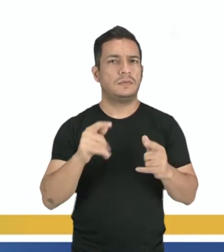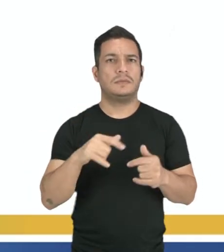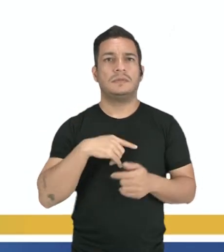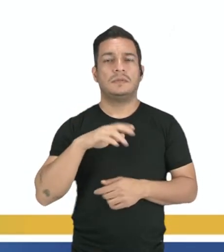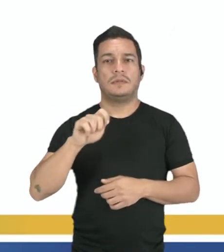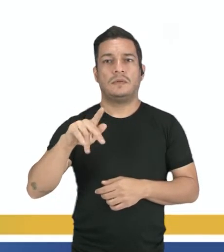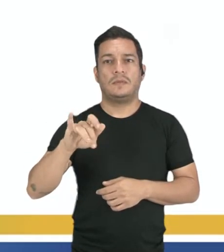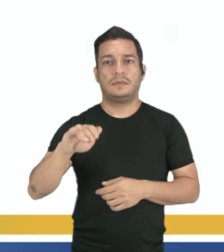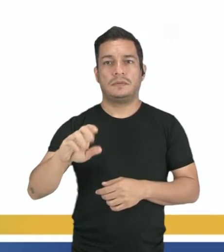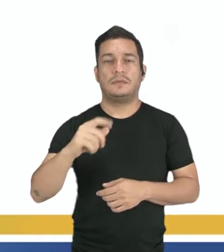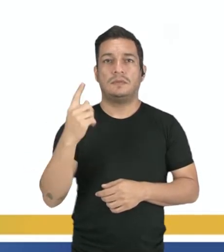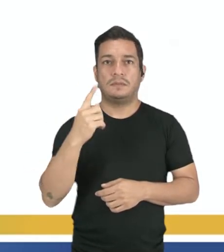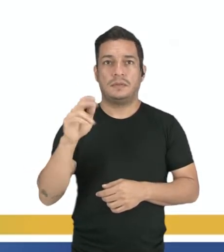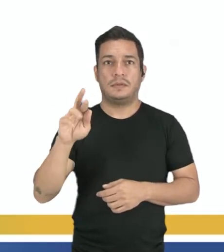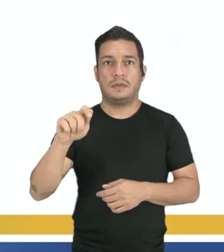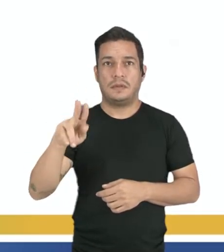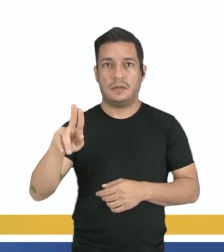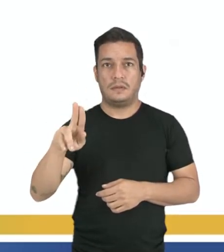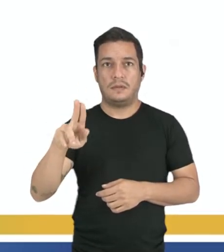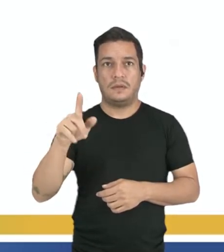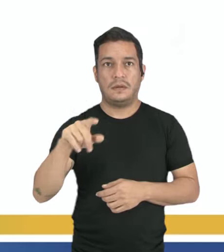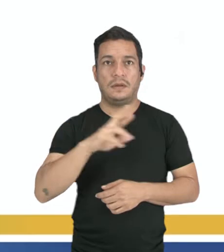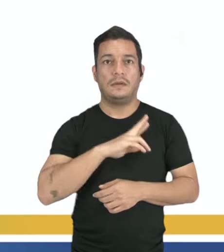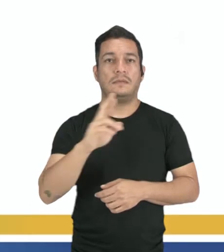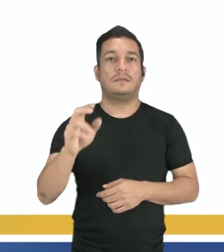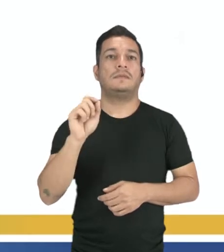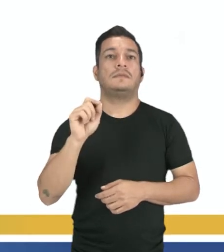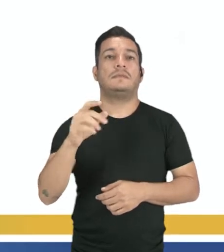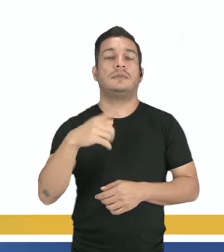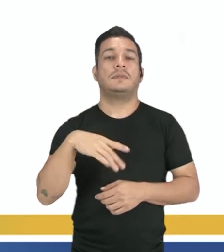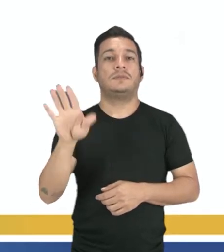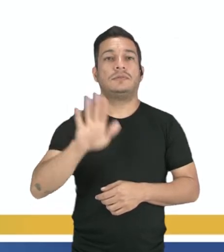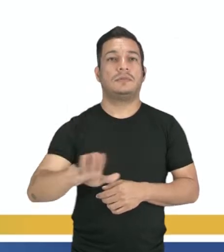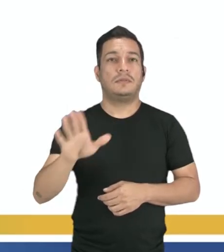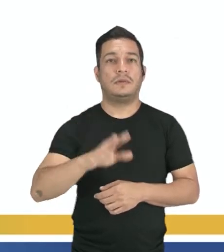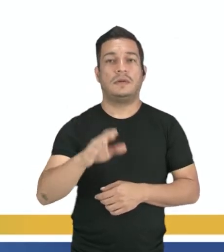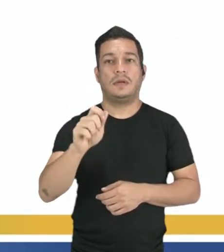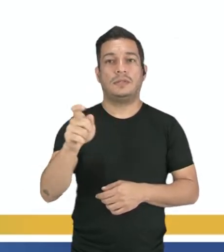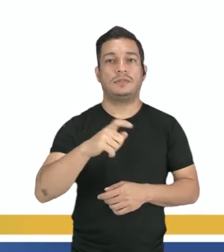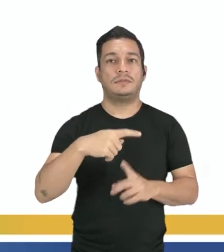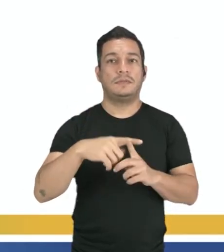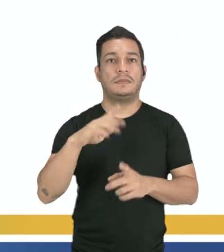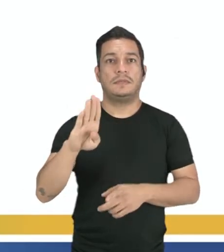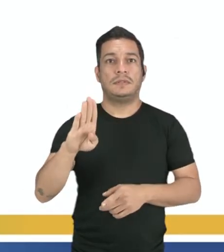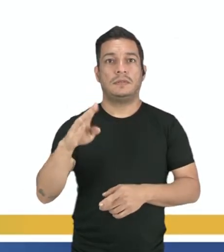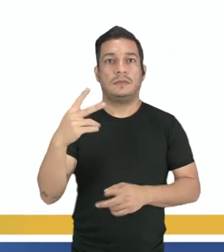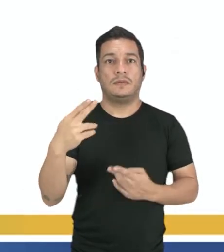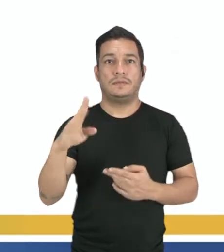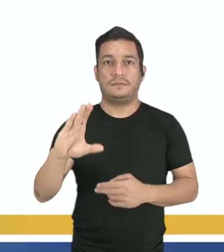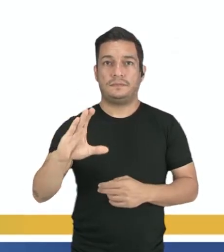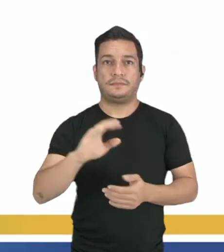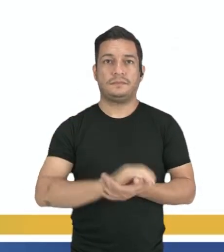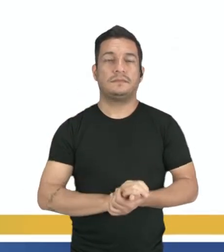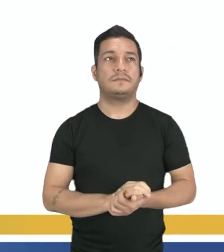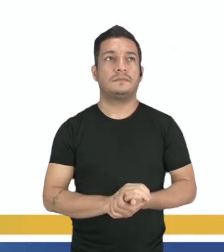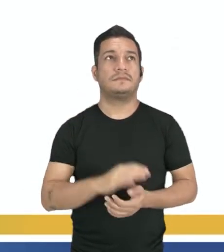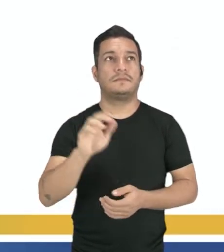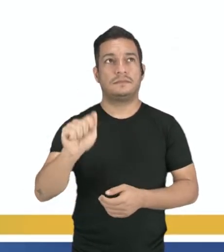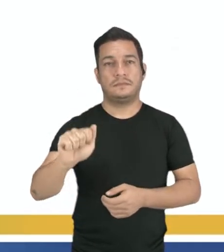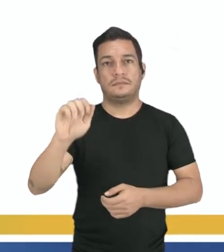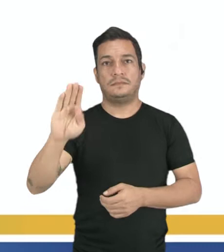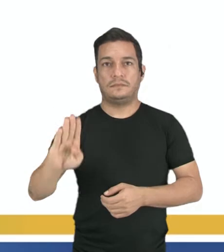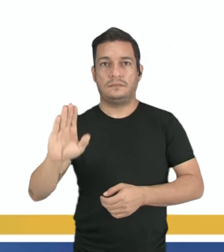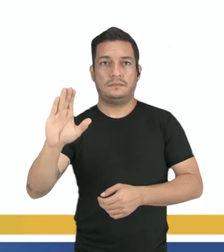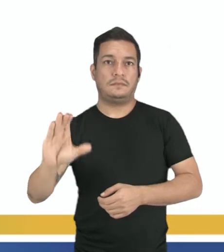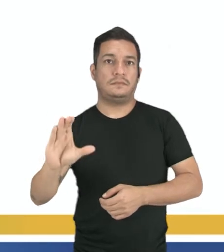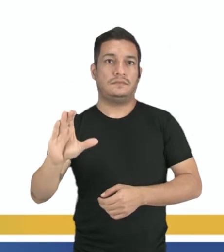primeiro grau com uma incógnita é representada pela forma geral ax mais b igual a c, com a,